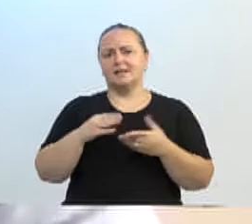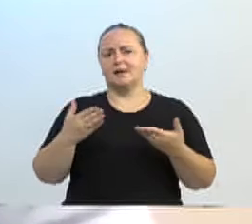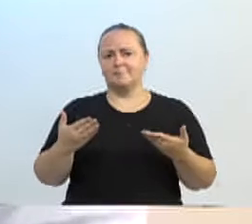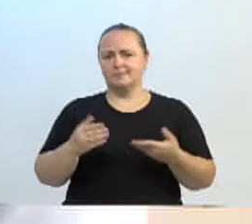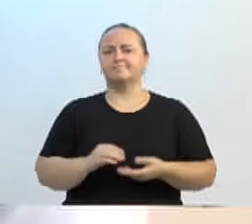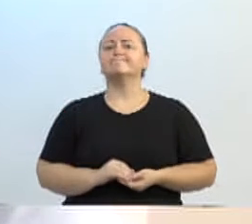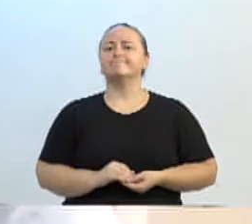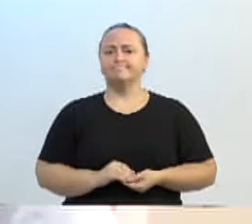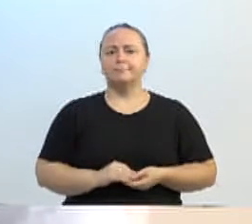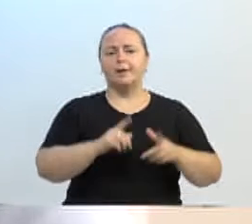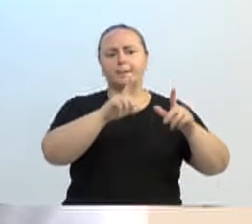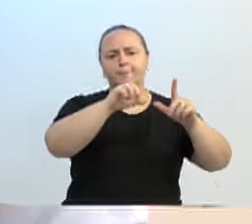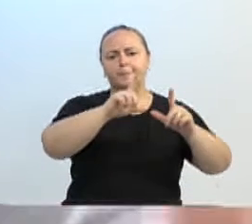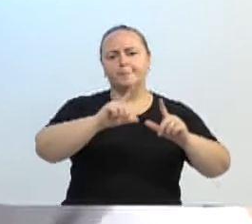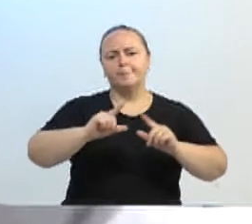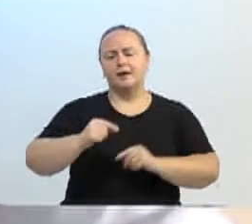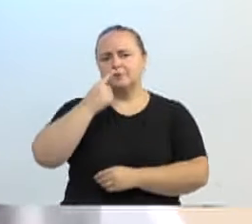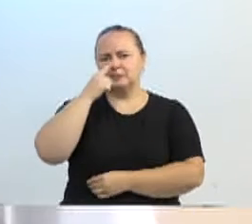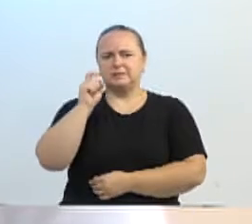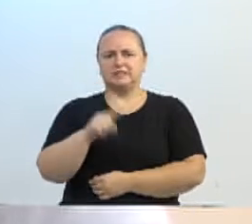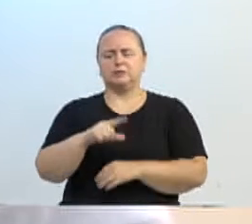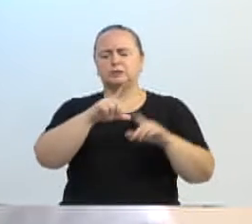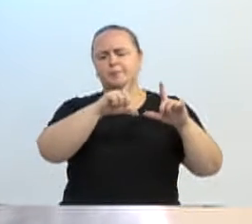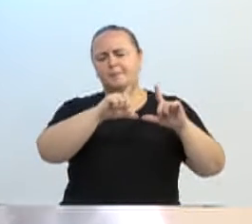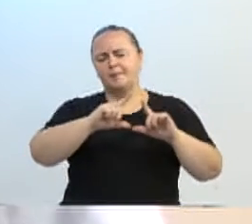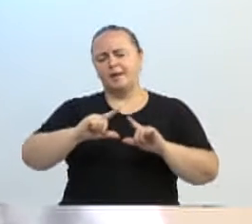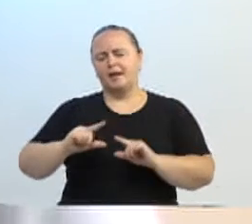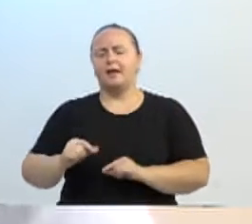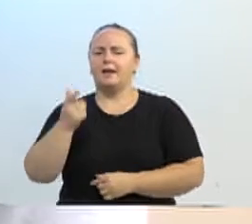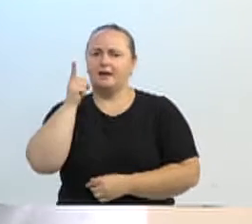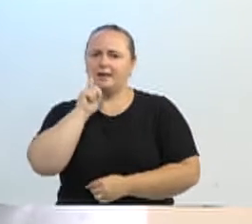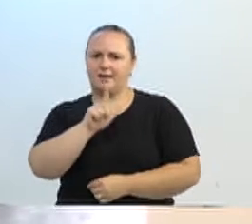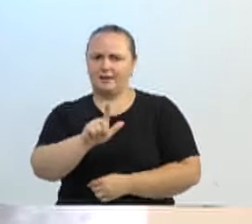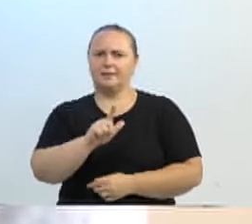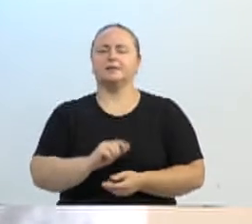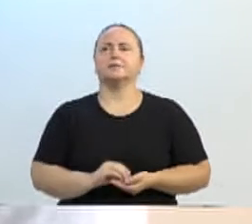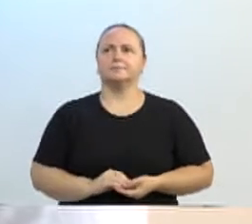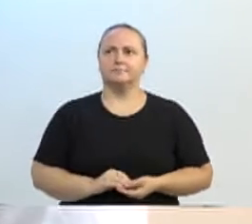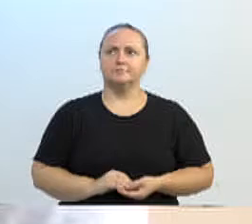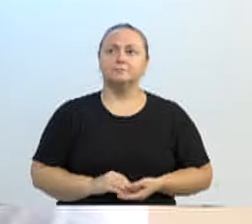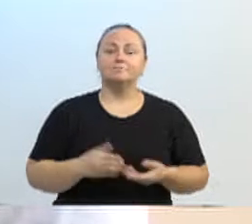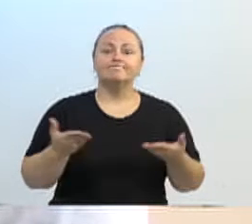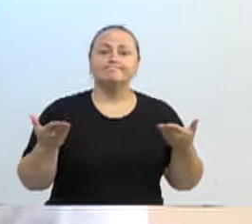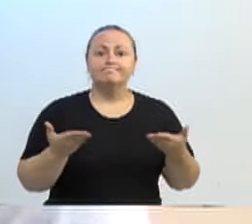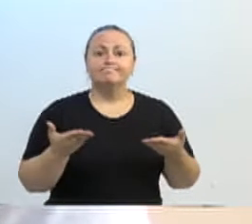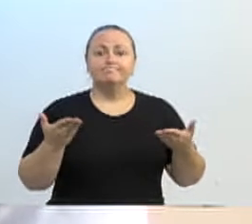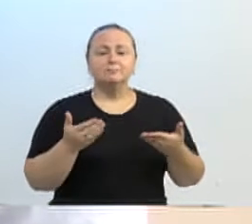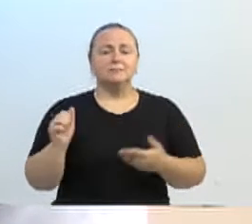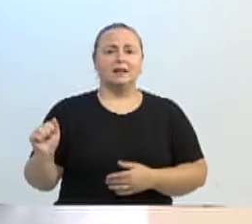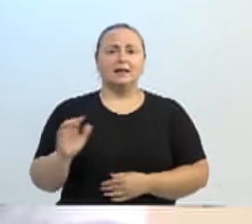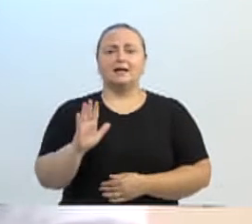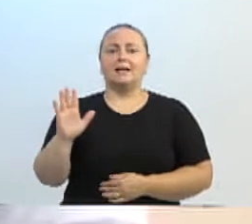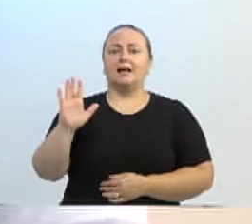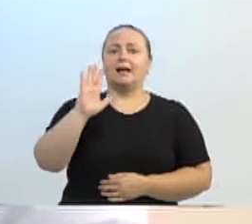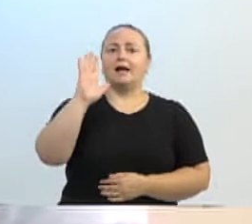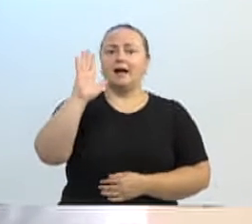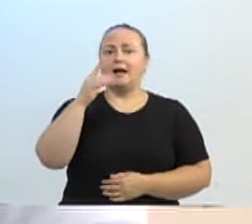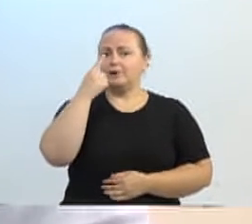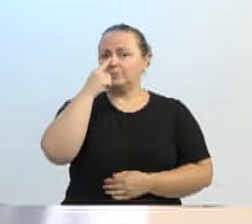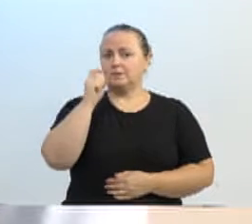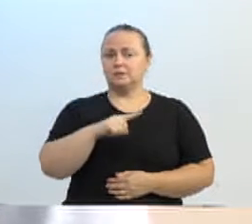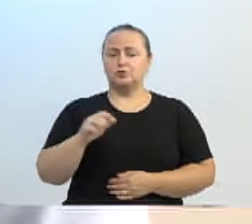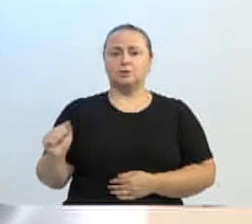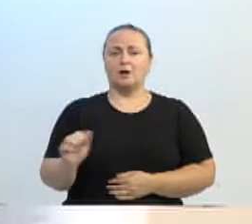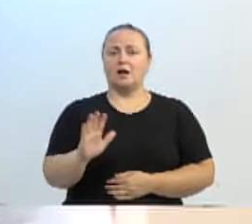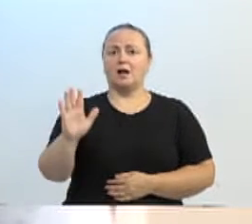valores menores pela coleta do lixo para sua destinação final. Hoje o lixo se paga para transportar a peso de quilo, então teoricamente com